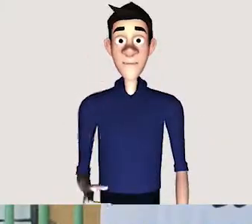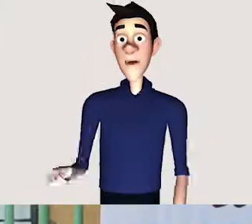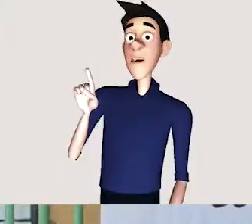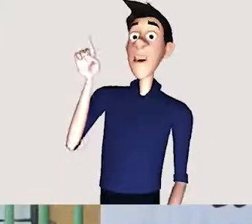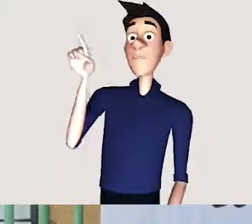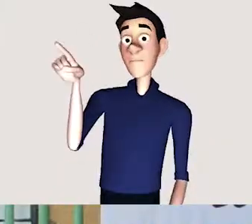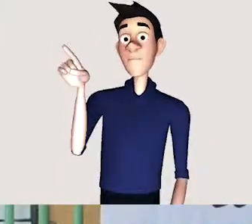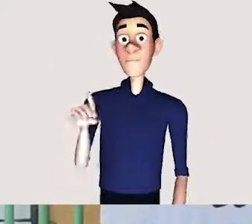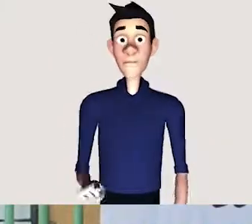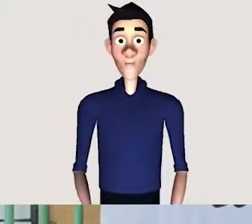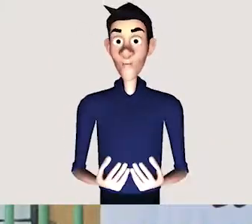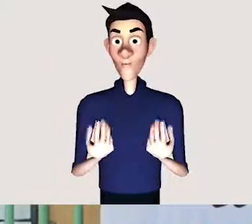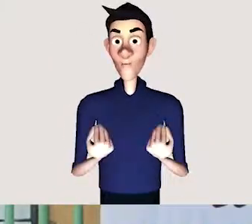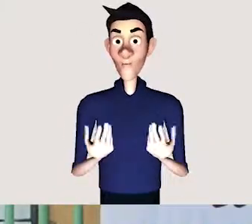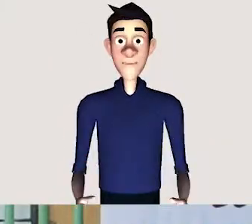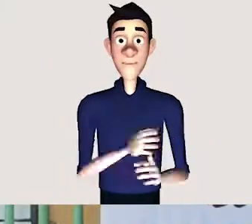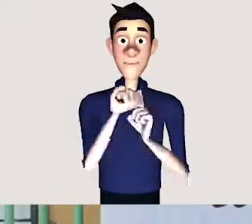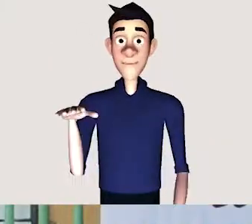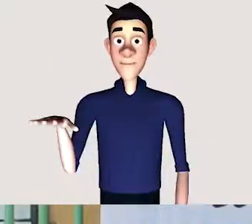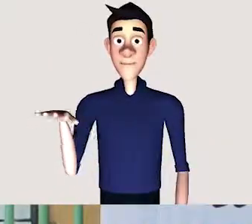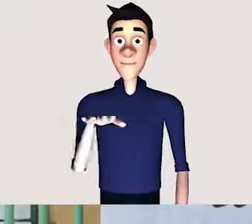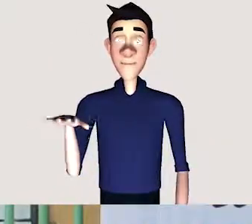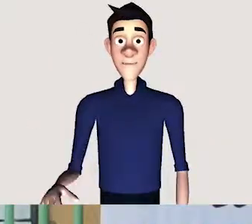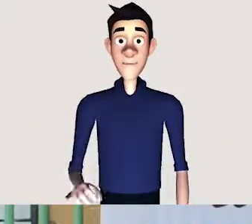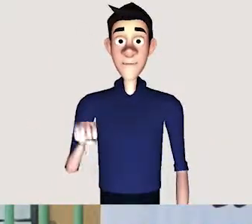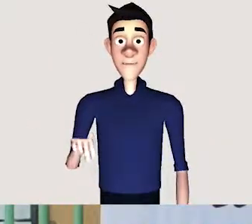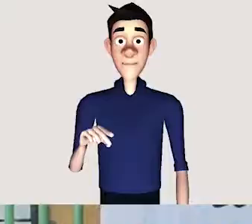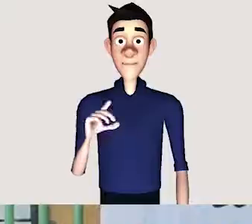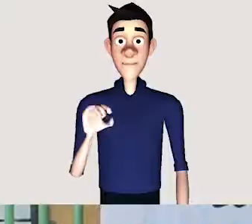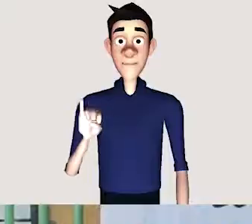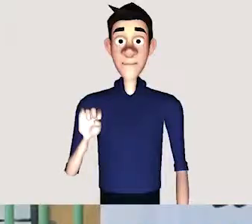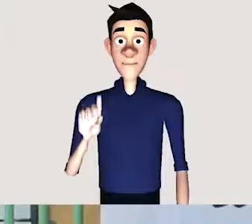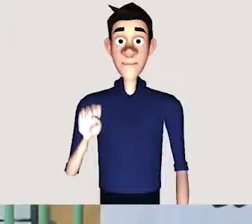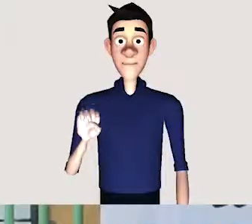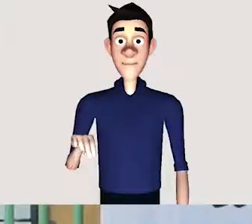história de si mesmo, a história dos seus povos. Quando